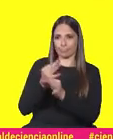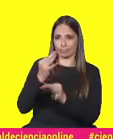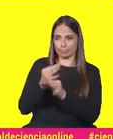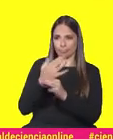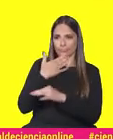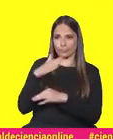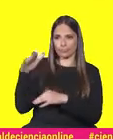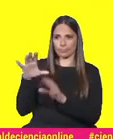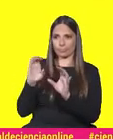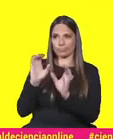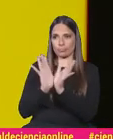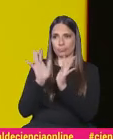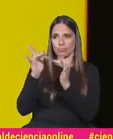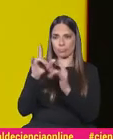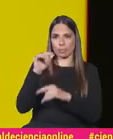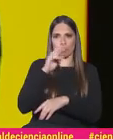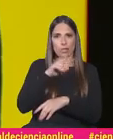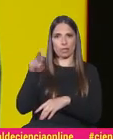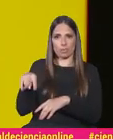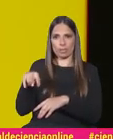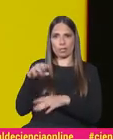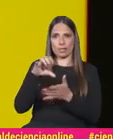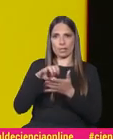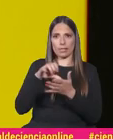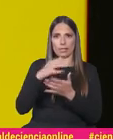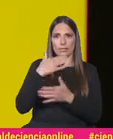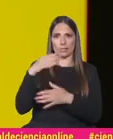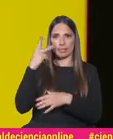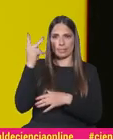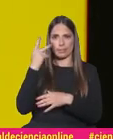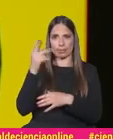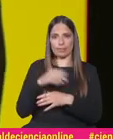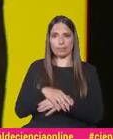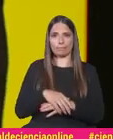Ciência Online e fica também a visita para visitarem o Centro de Ciência Viva de Alviela. Obrigada.